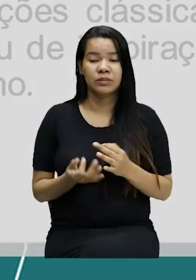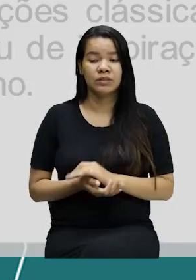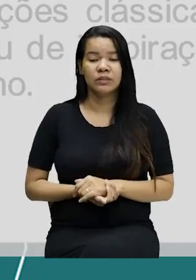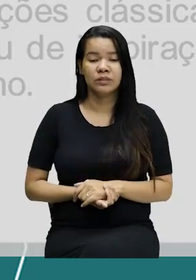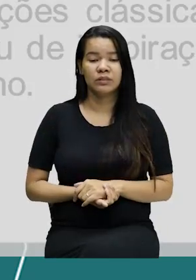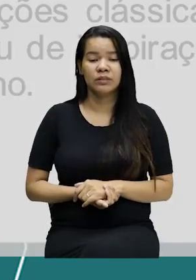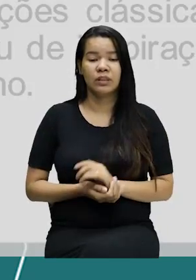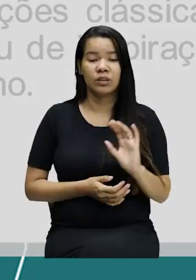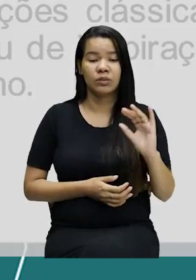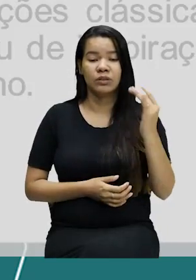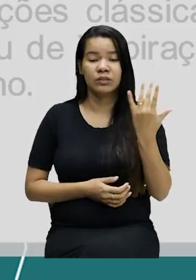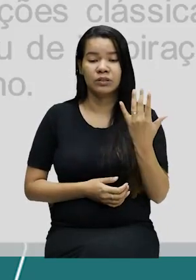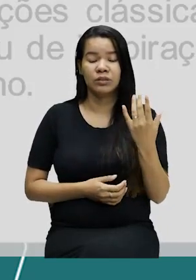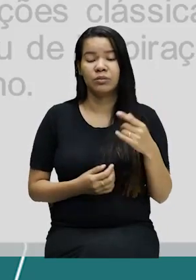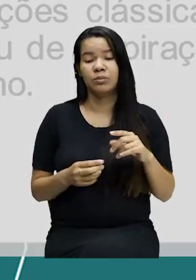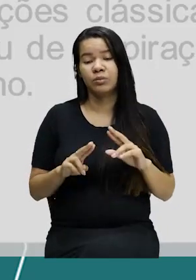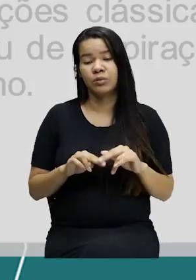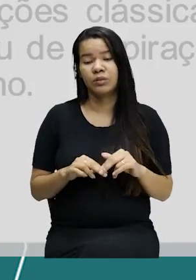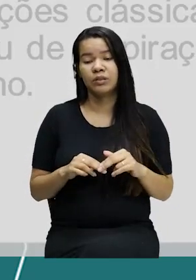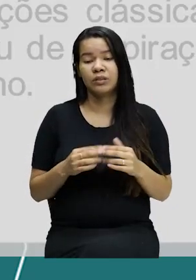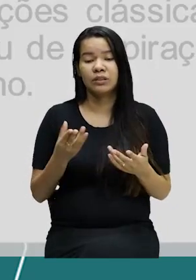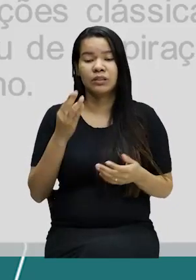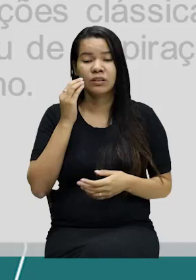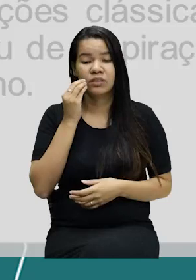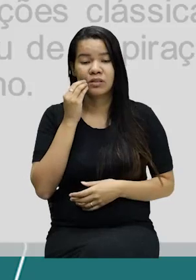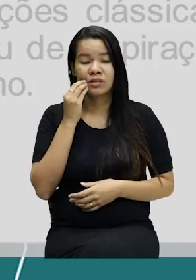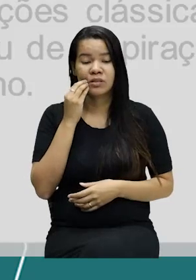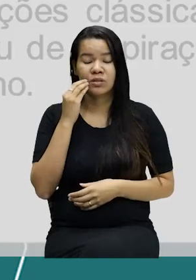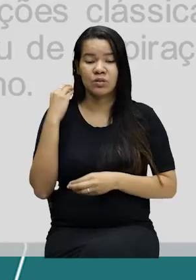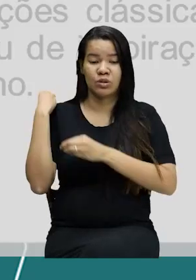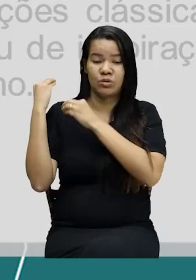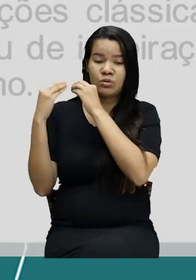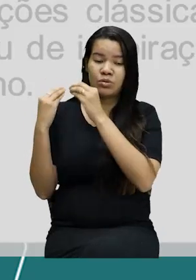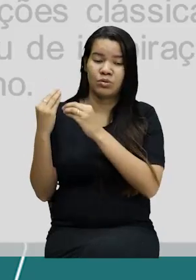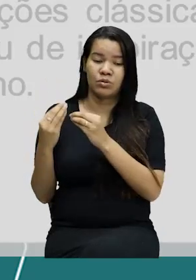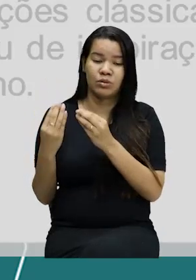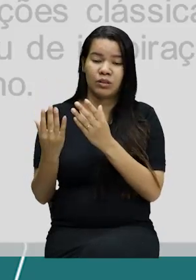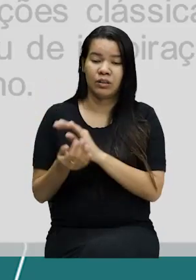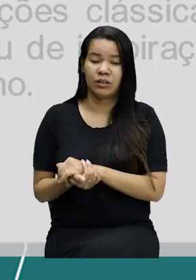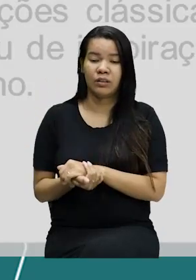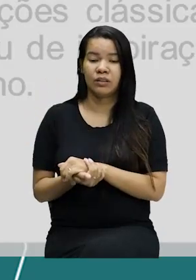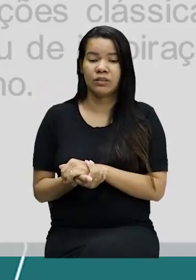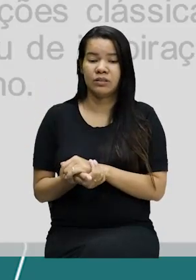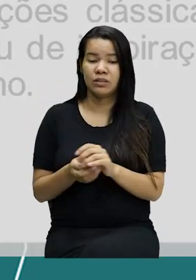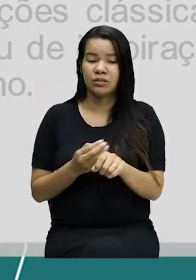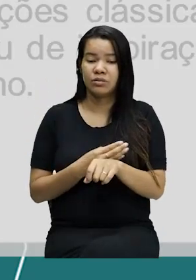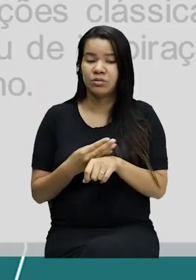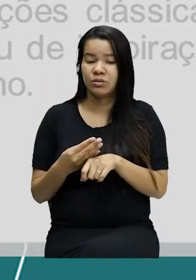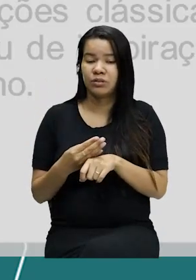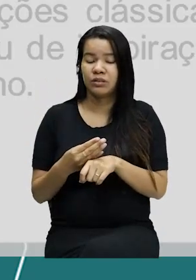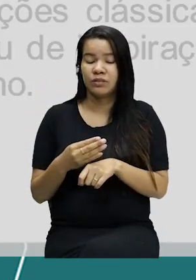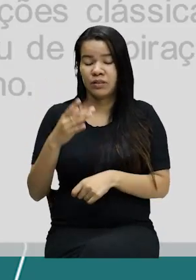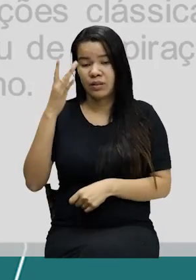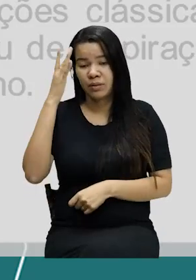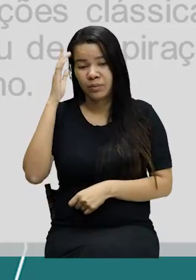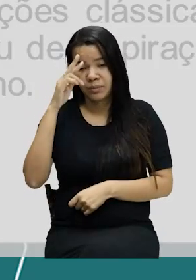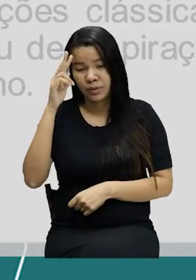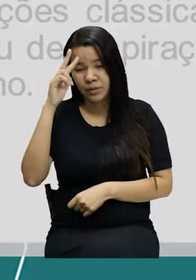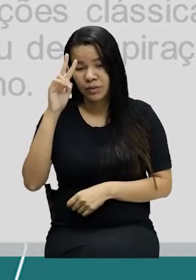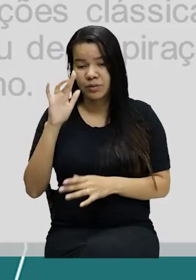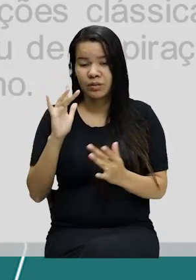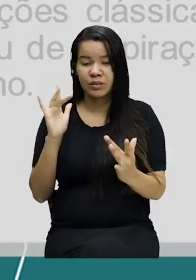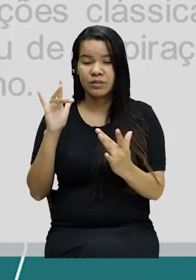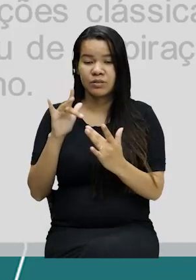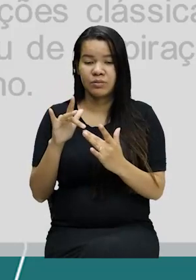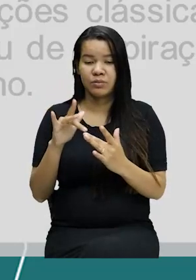perfeição ocorre devido à tentativa de resgatar as tradições clássicas. Vale lembrar que no classicismo, movimento que serviu de inspiração